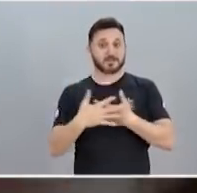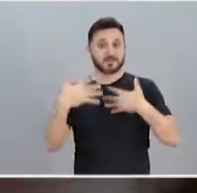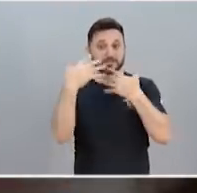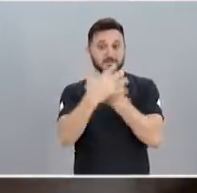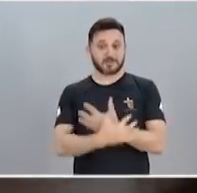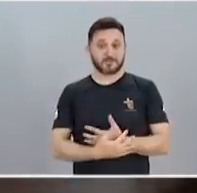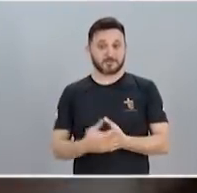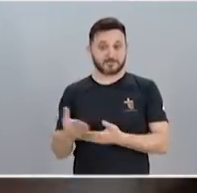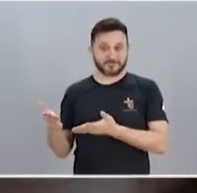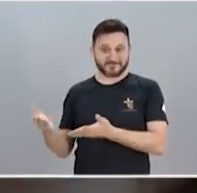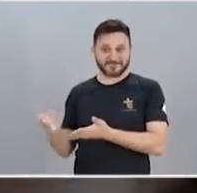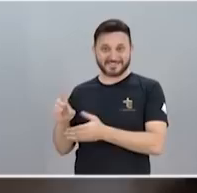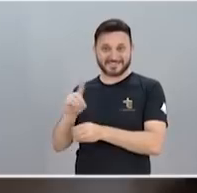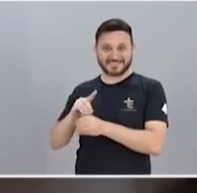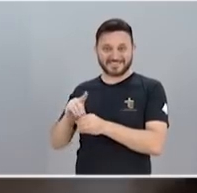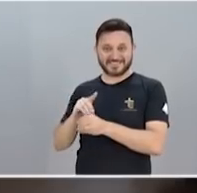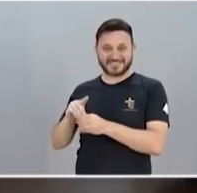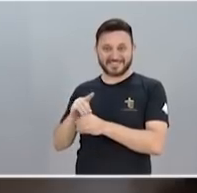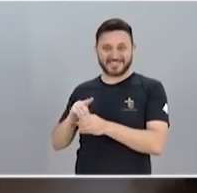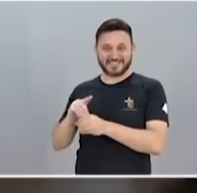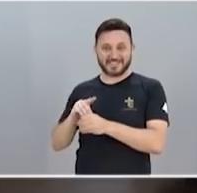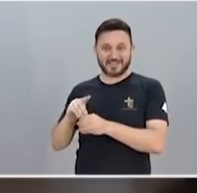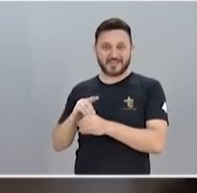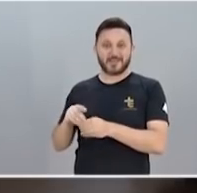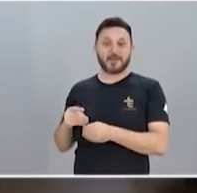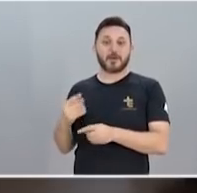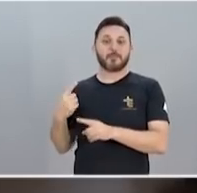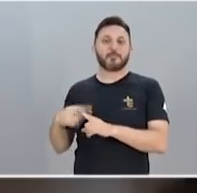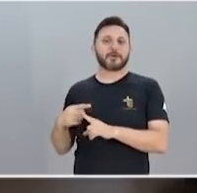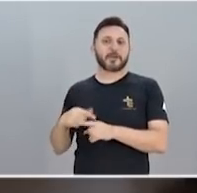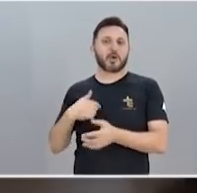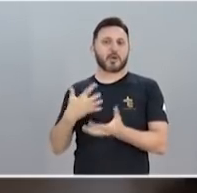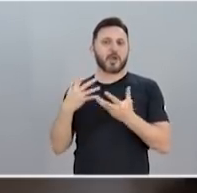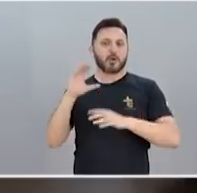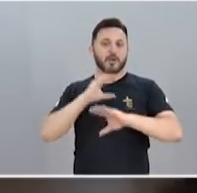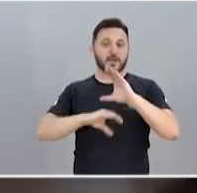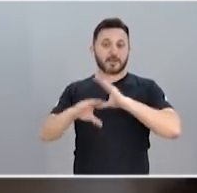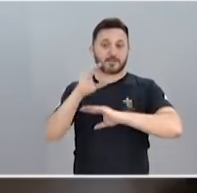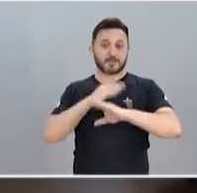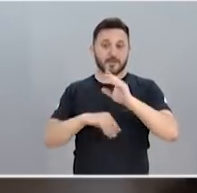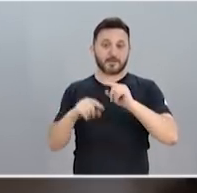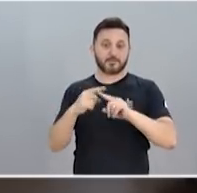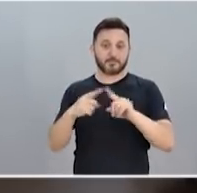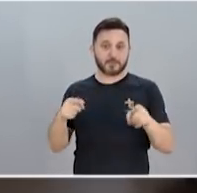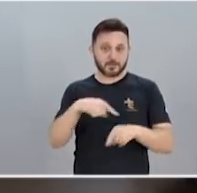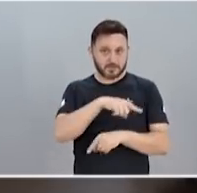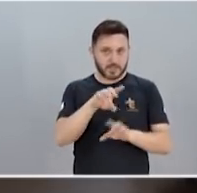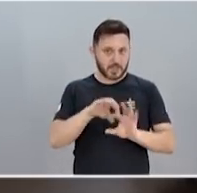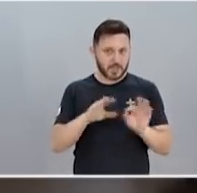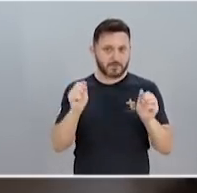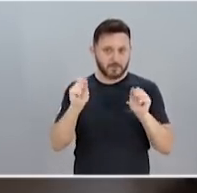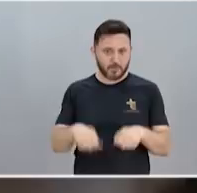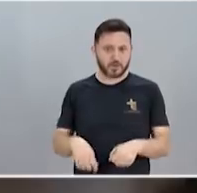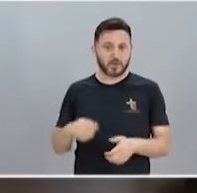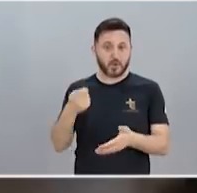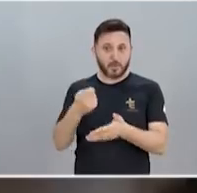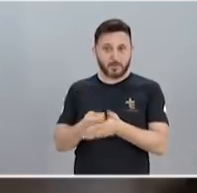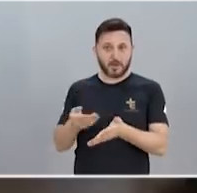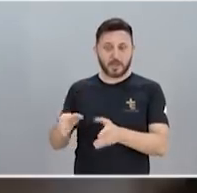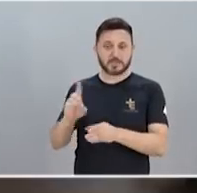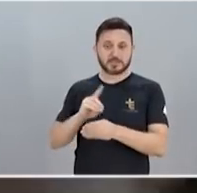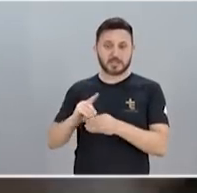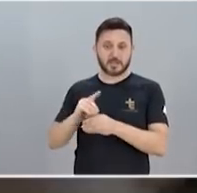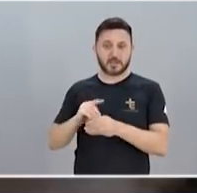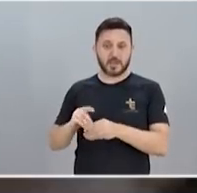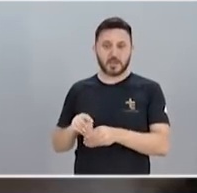E fiz questão de gravá-la no Tá na Mão de Deus. Inclusive está agora em acesso para todo mundo. Todo mundo pode ter, não tem outra